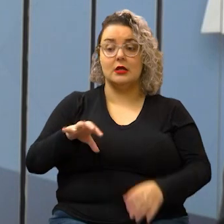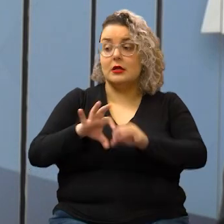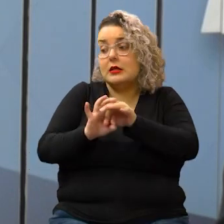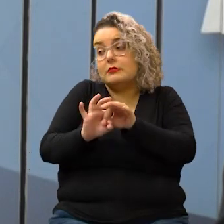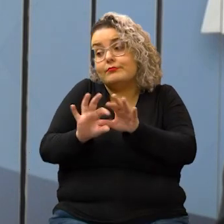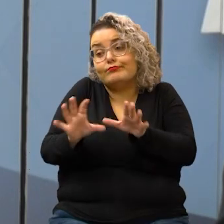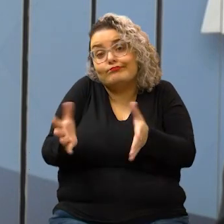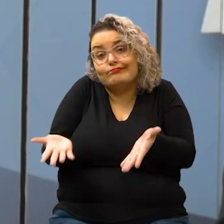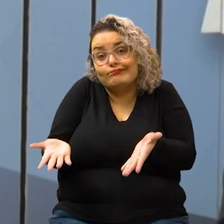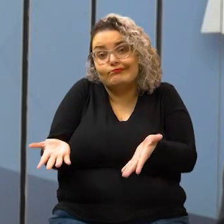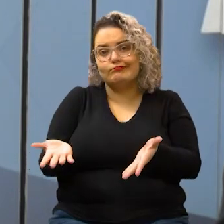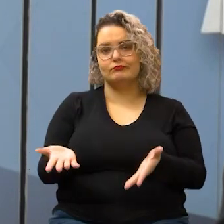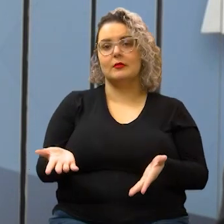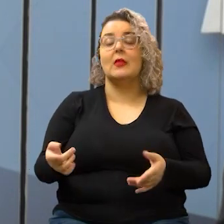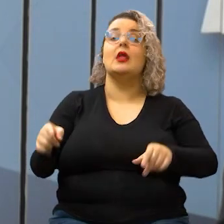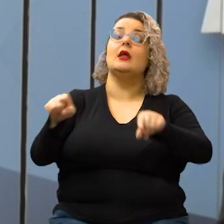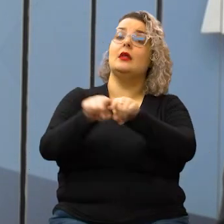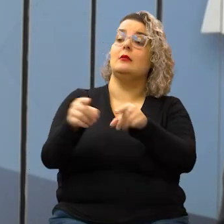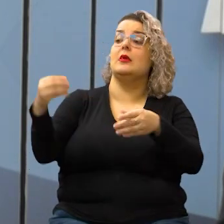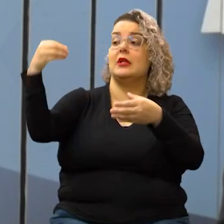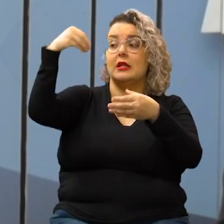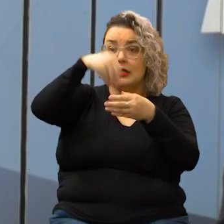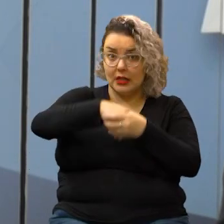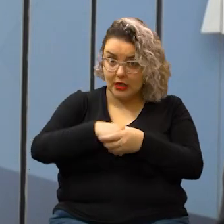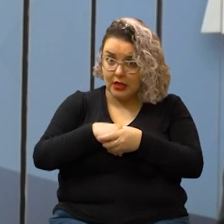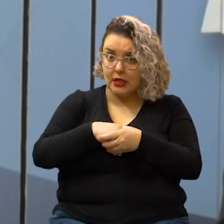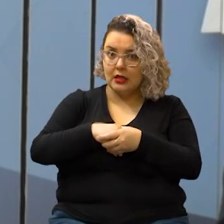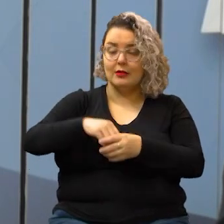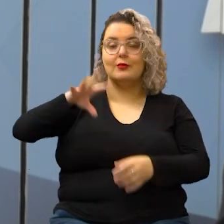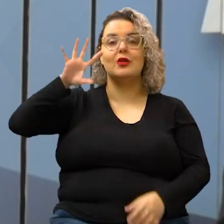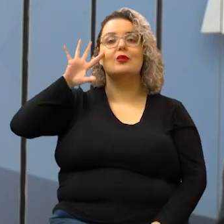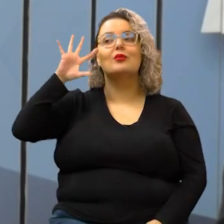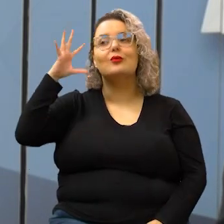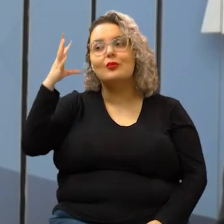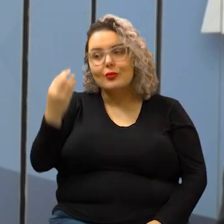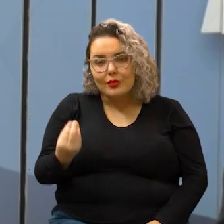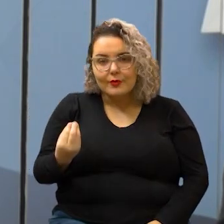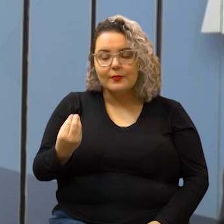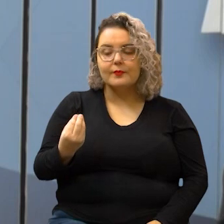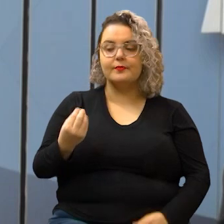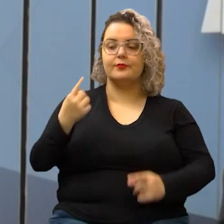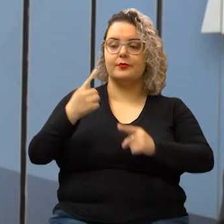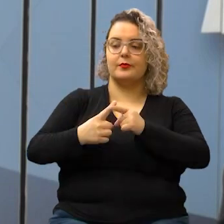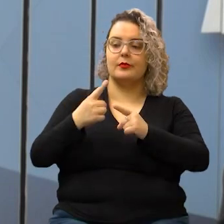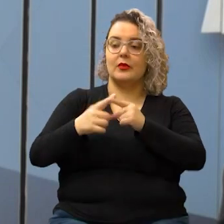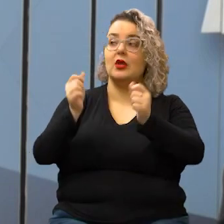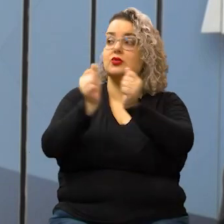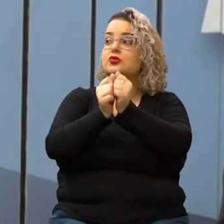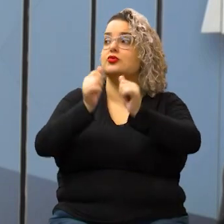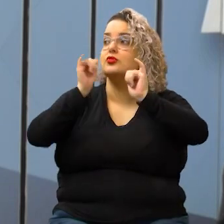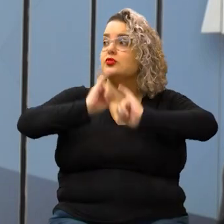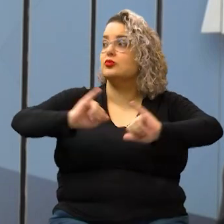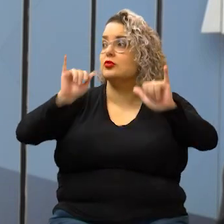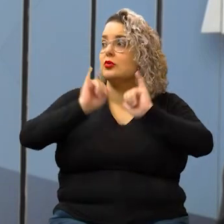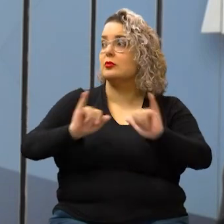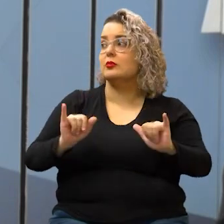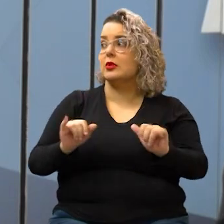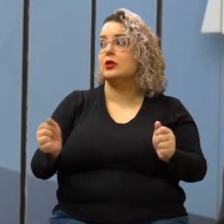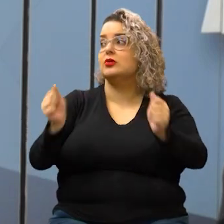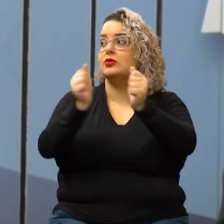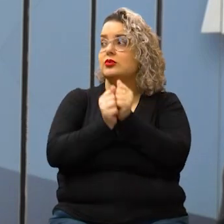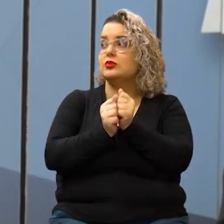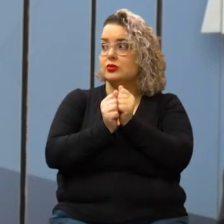E isso passa também, né, pelo conhecimento. Daí porque, junto com essa campanha, deve vir